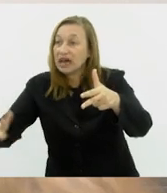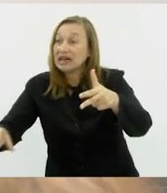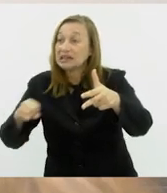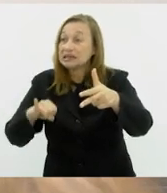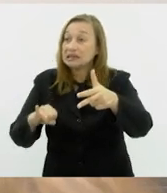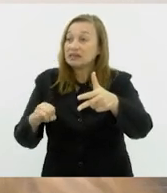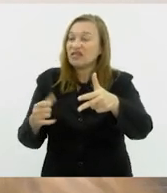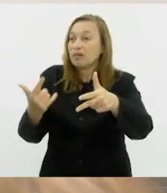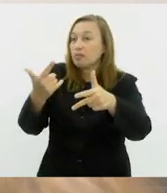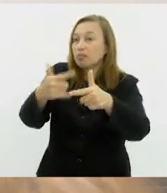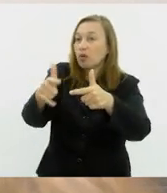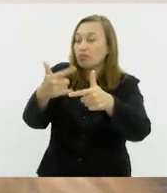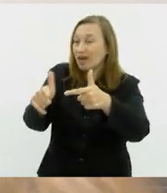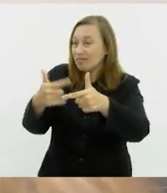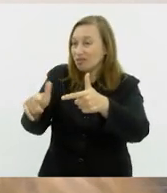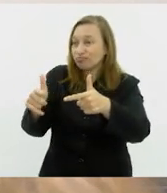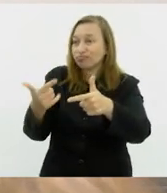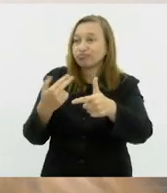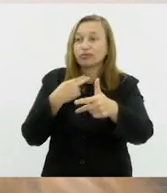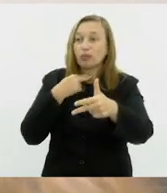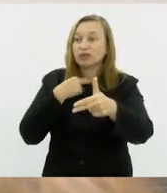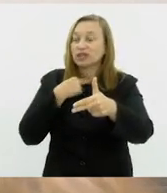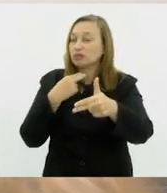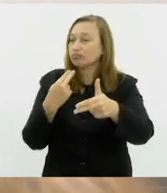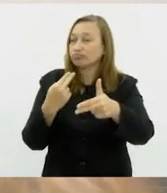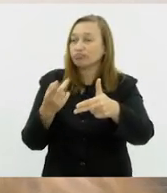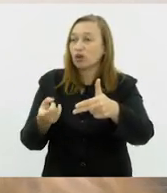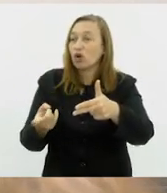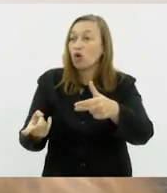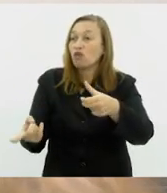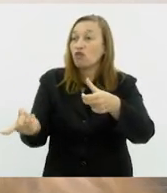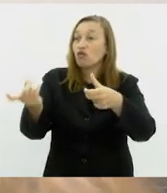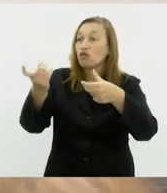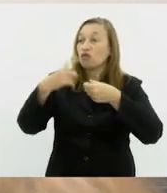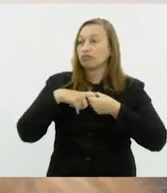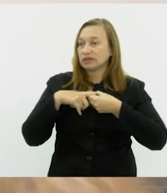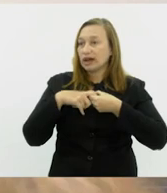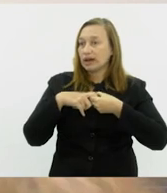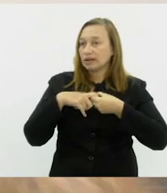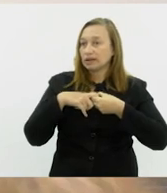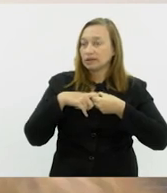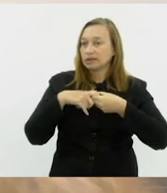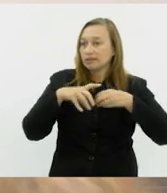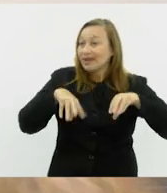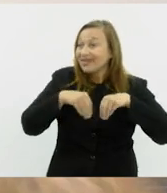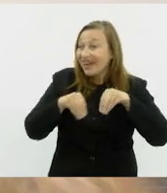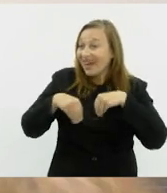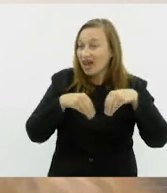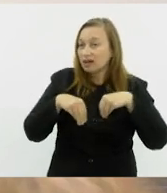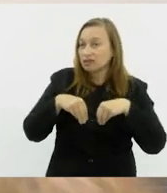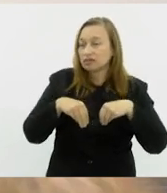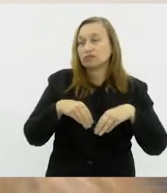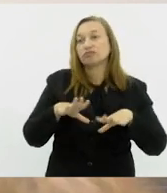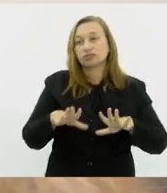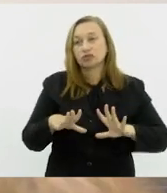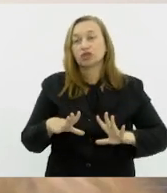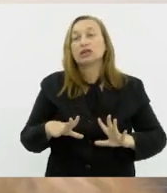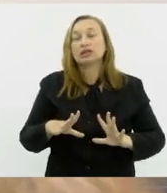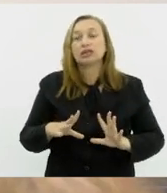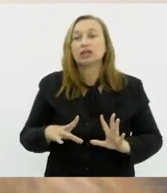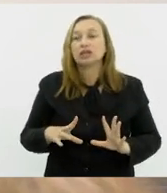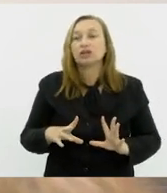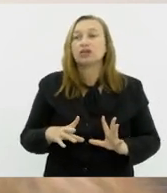retornar para a terra. Tá bom? Então, a gente busca, e aqui não estou minimizando nada, mas a gente busca